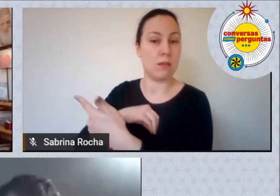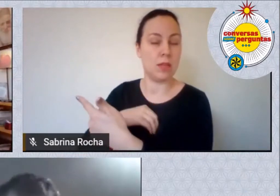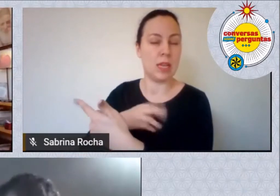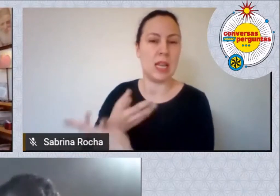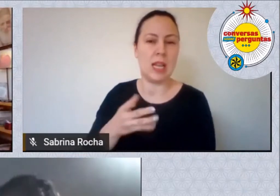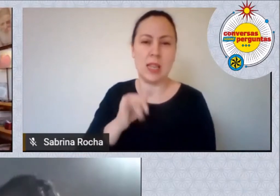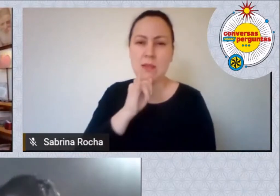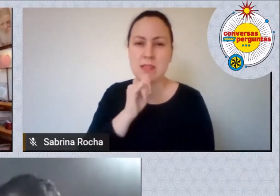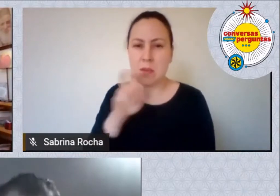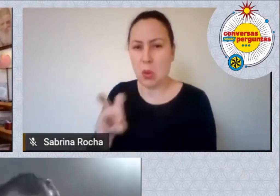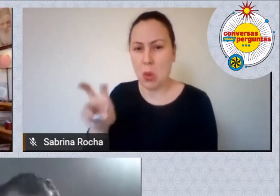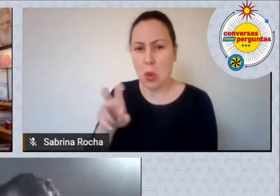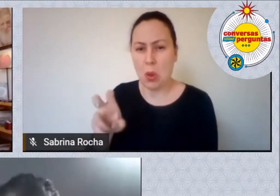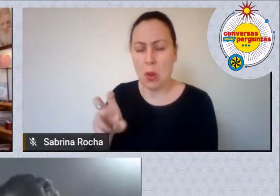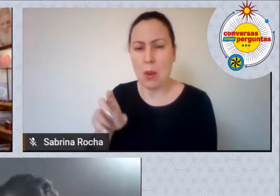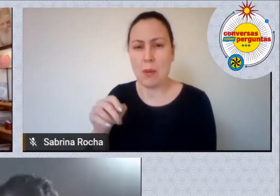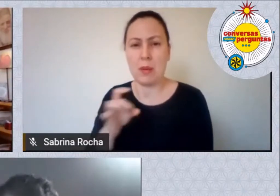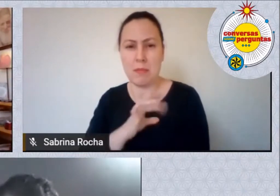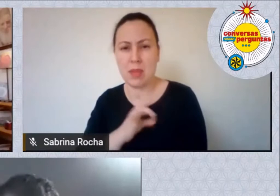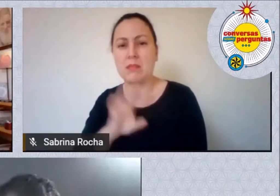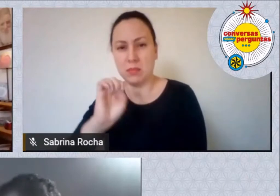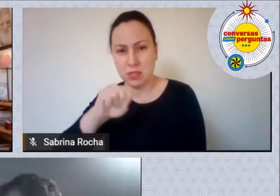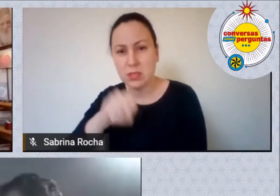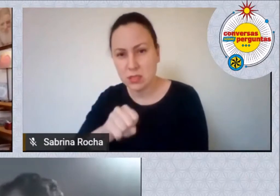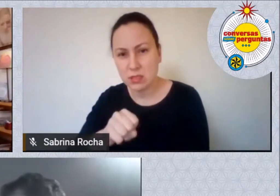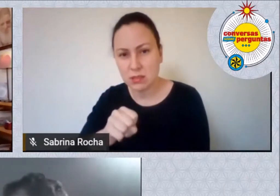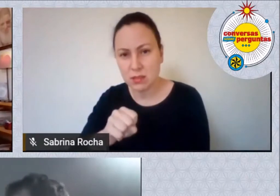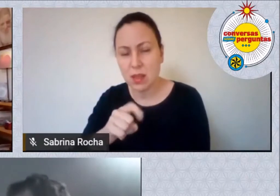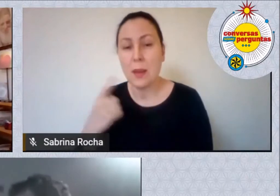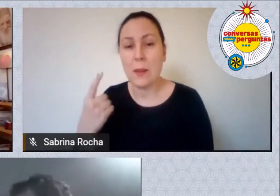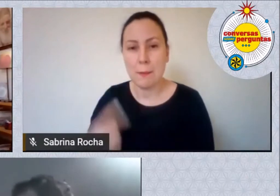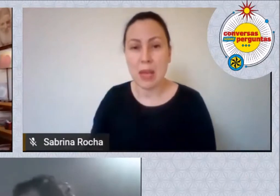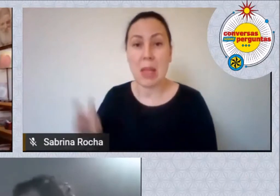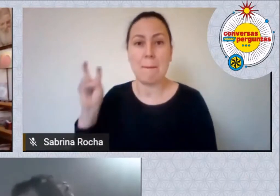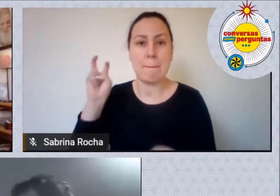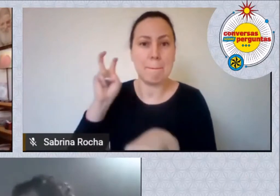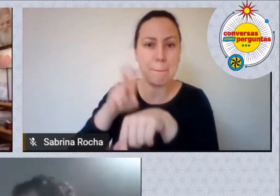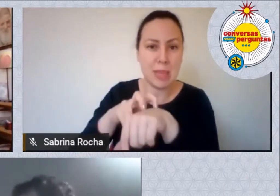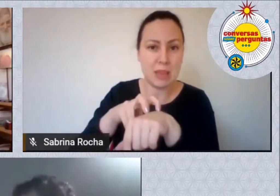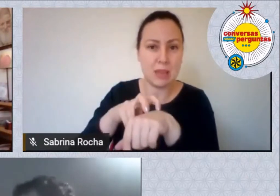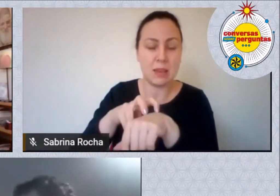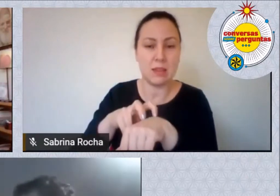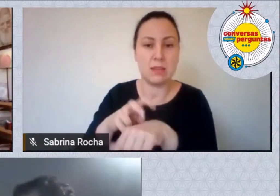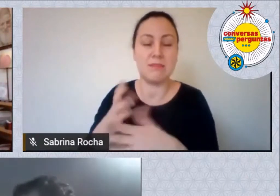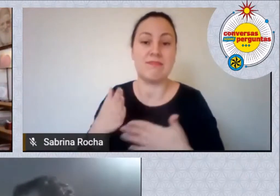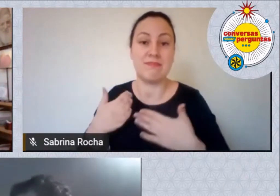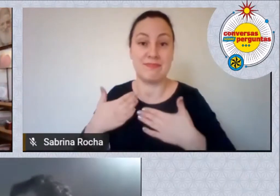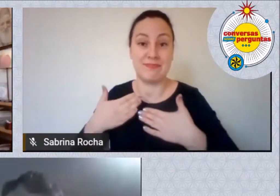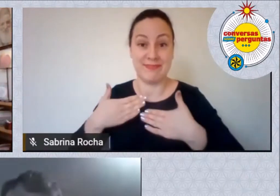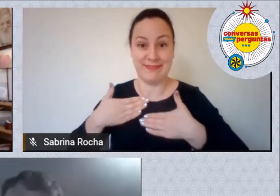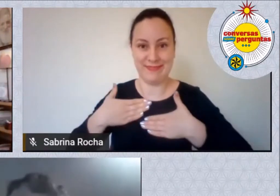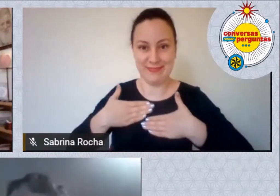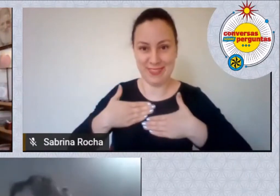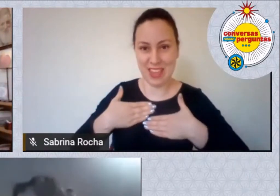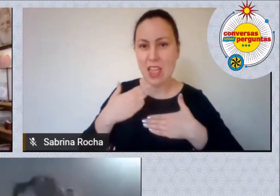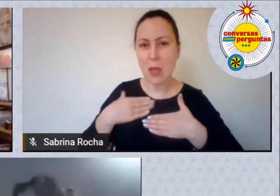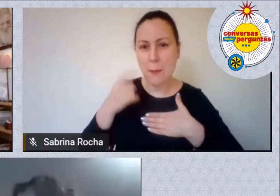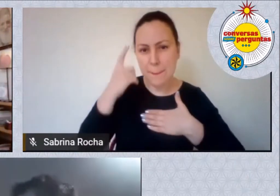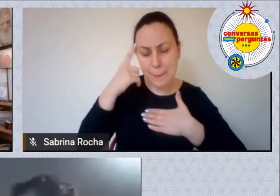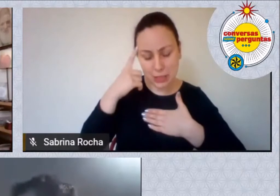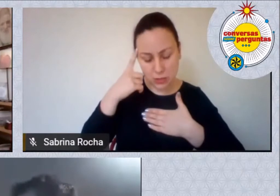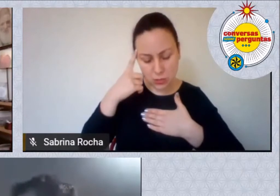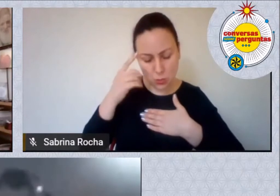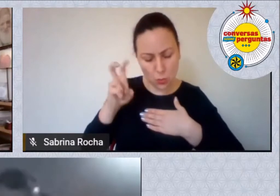que ter mesmo, porque ela pica e etc. Vamos dizer assim, tem uma versão sua da cobra que te pica por